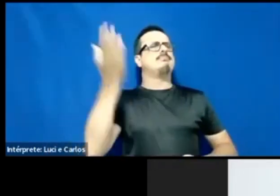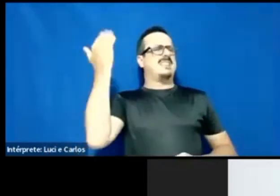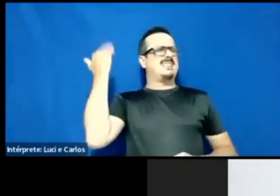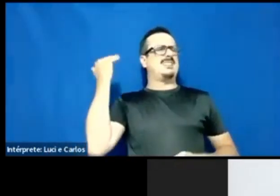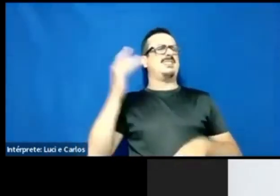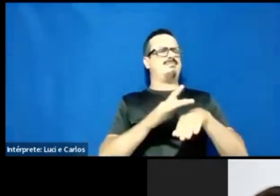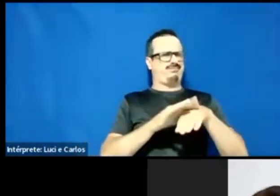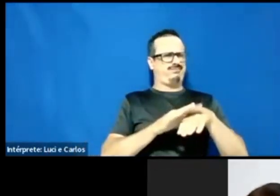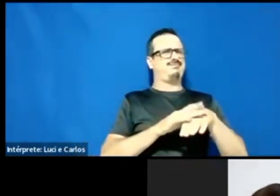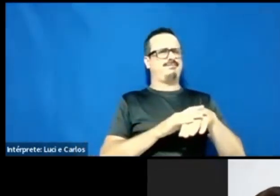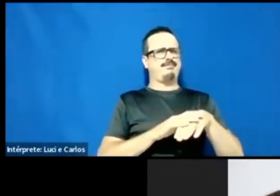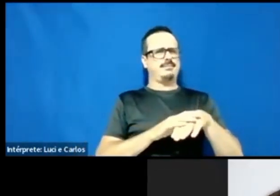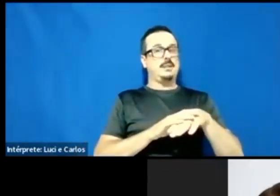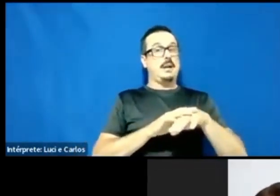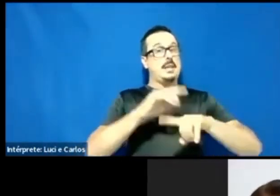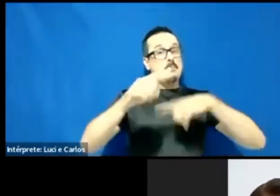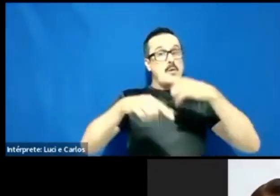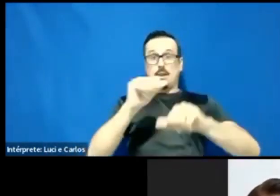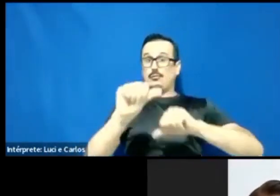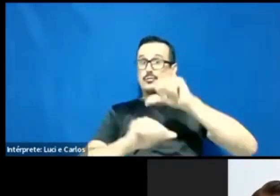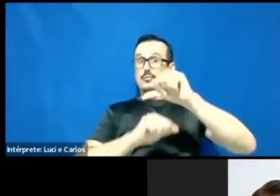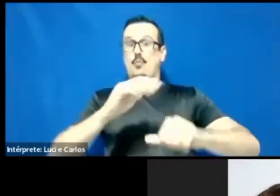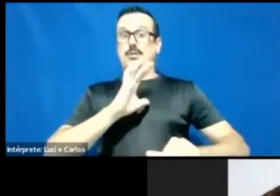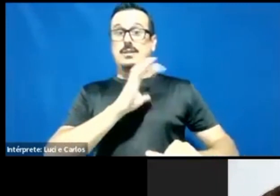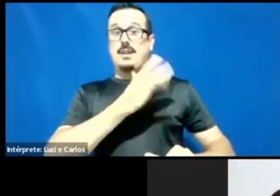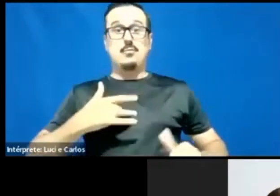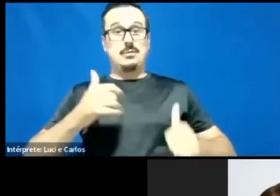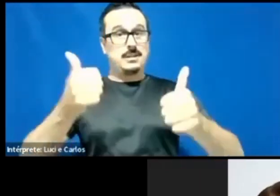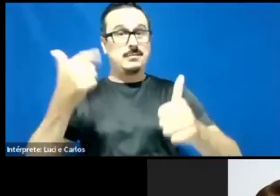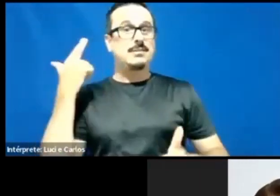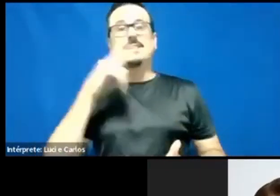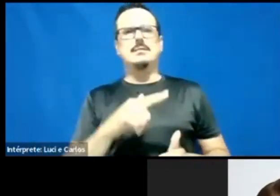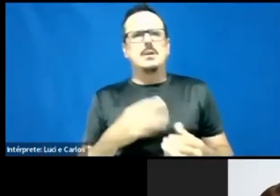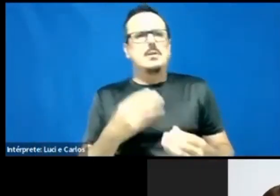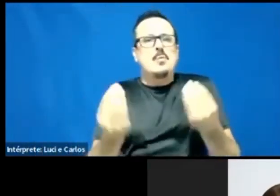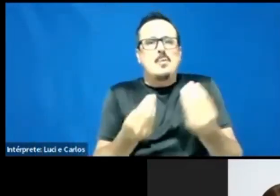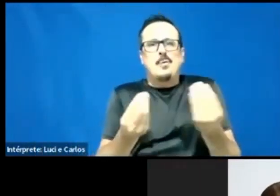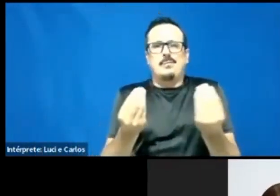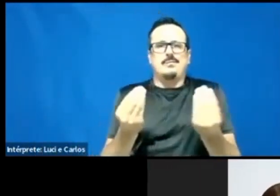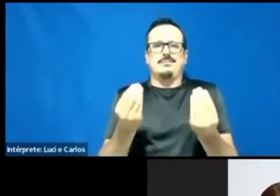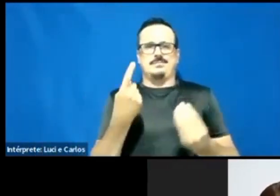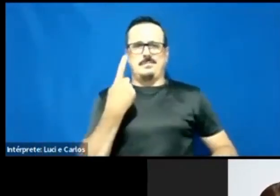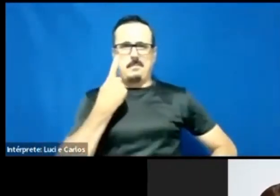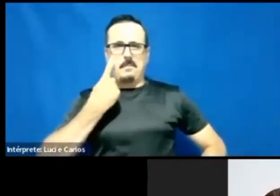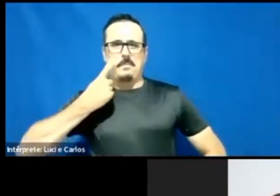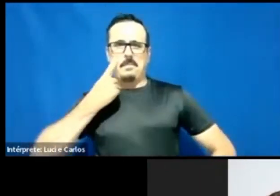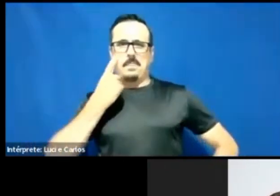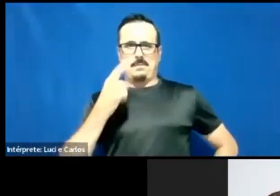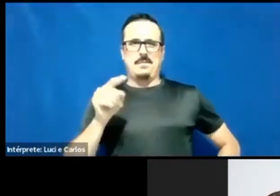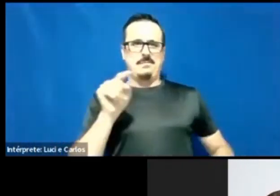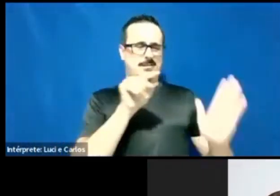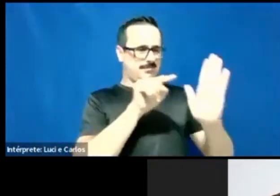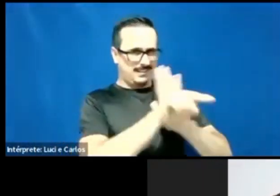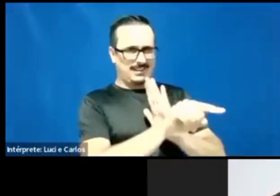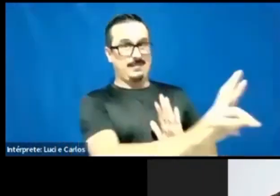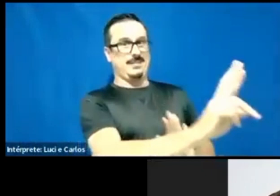como ela conseguiu ter uma melhora significativa dos vários problemas que ela tinha. Rejane, por